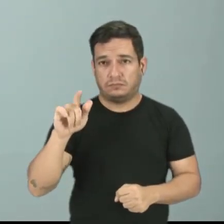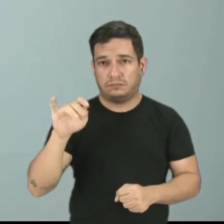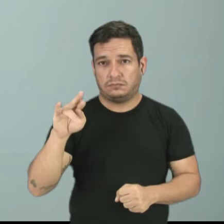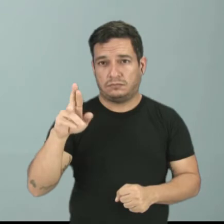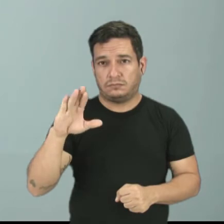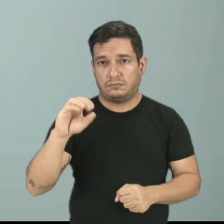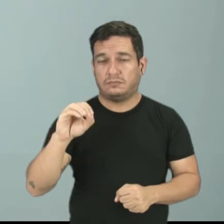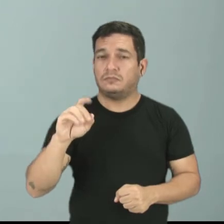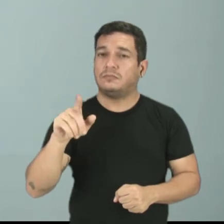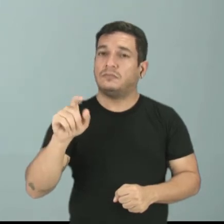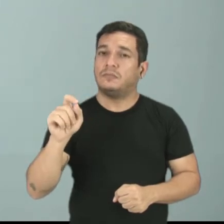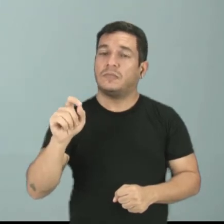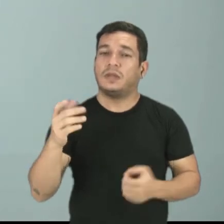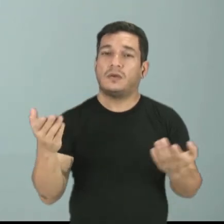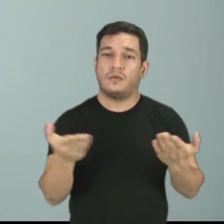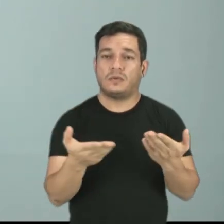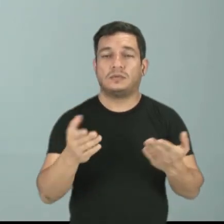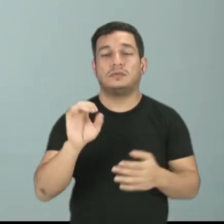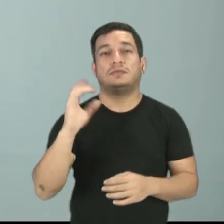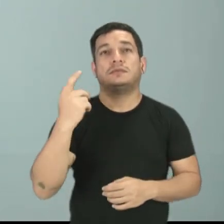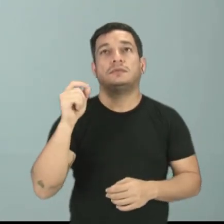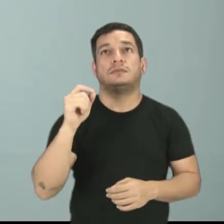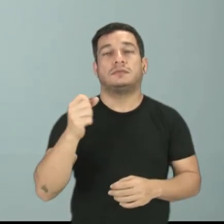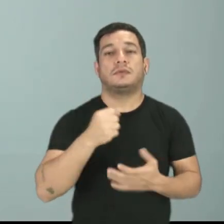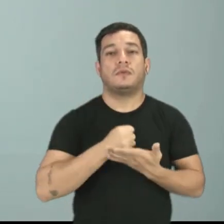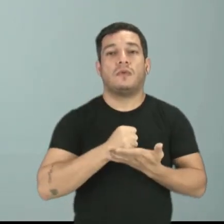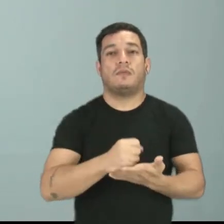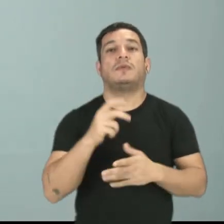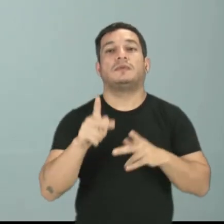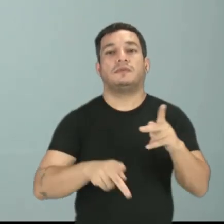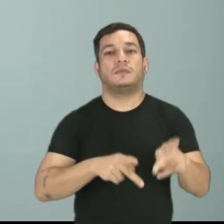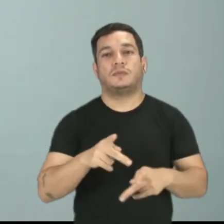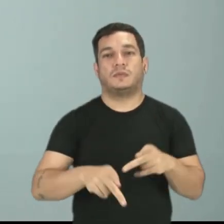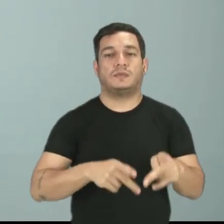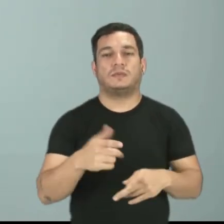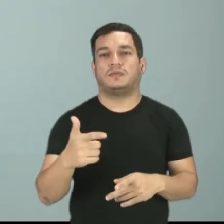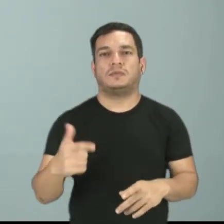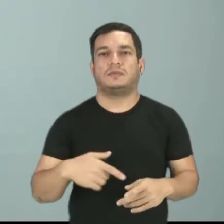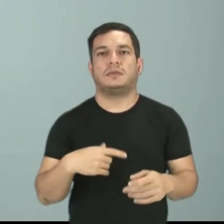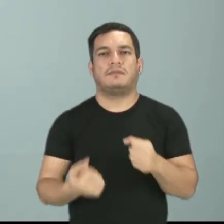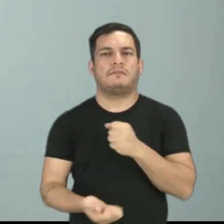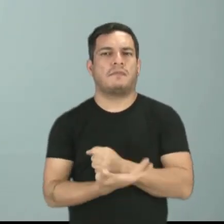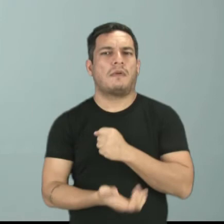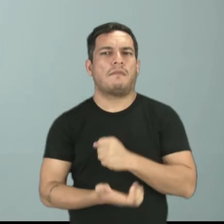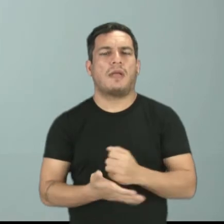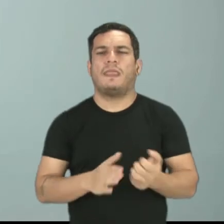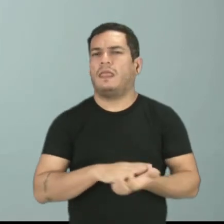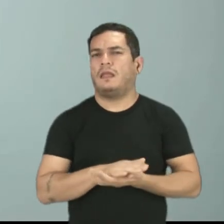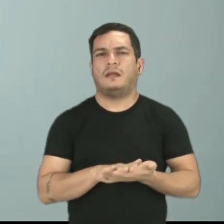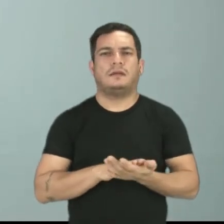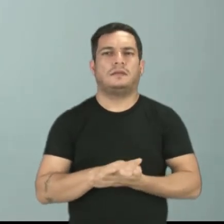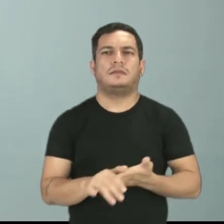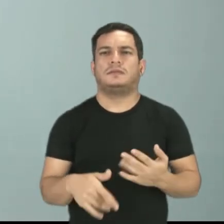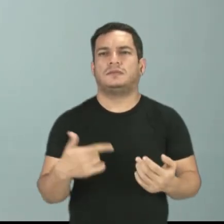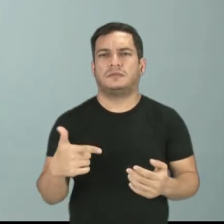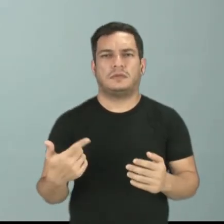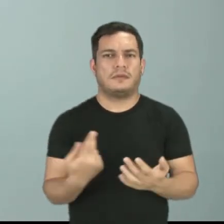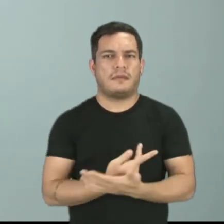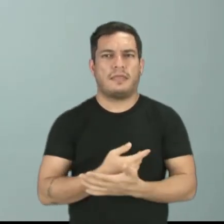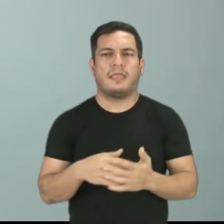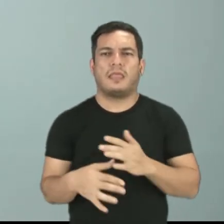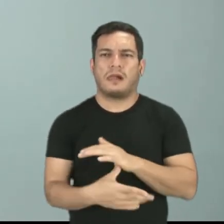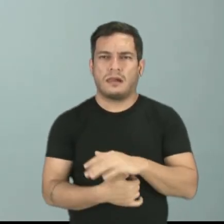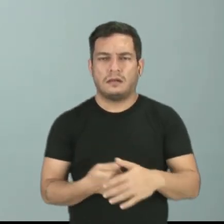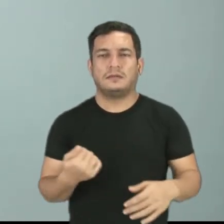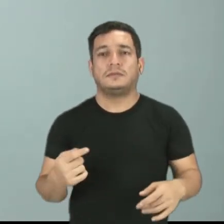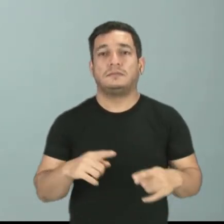sistema totalitário geralmente acontece com apoio popular, não há um golpe, não há fraude